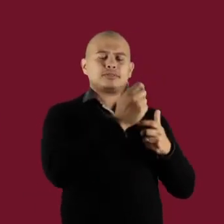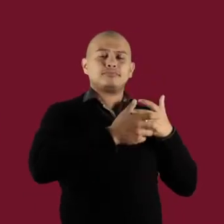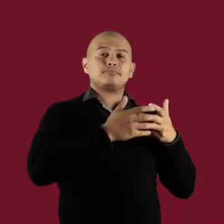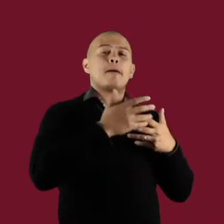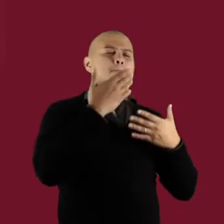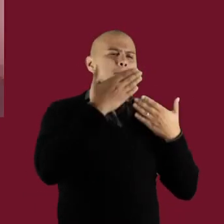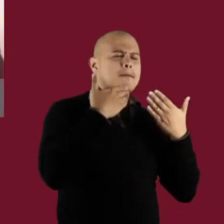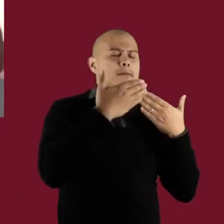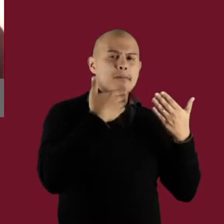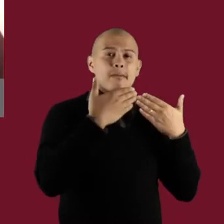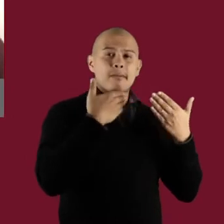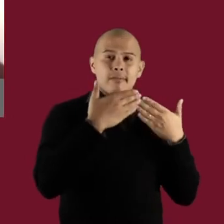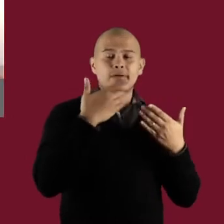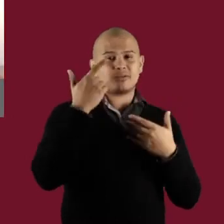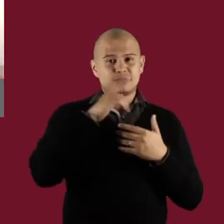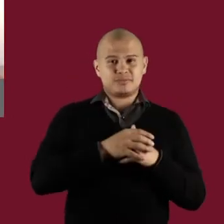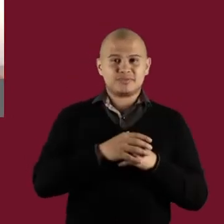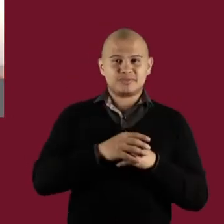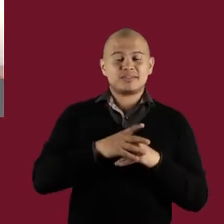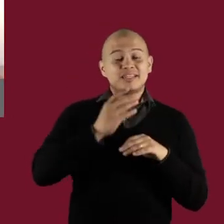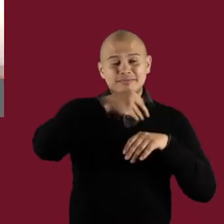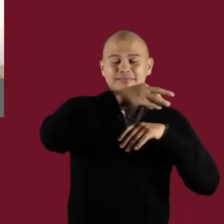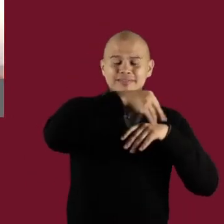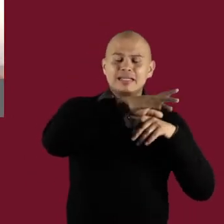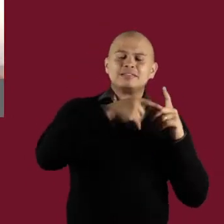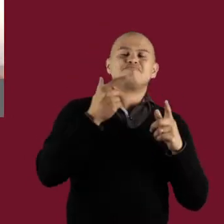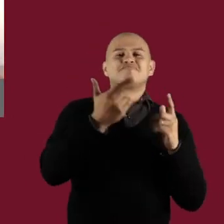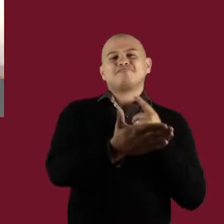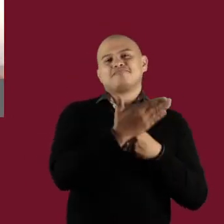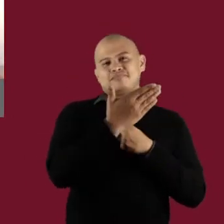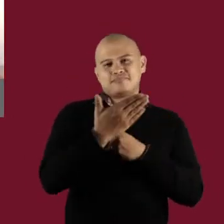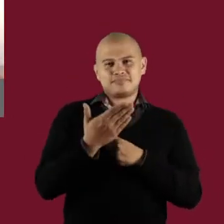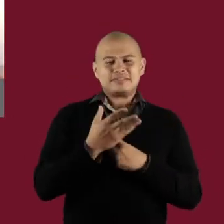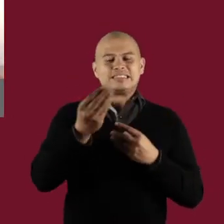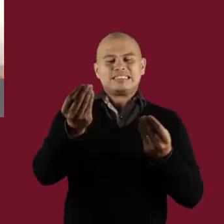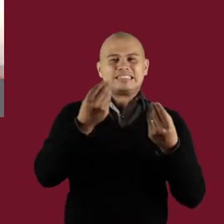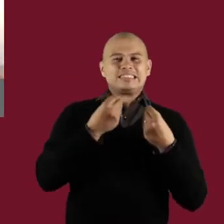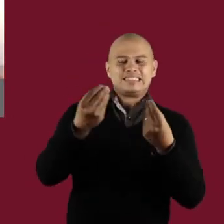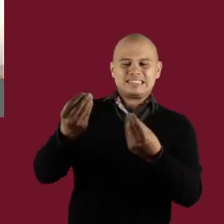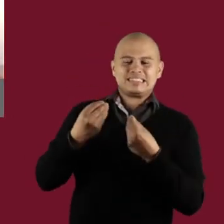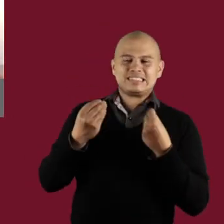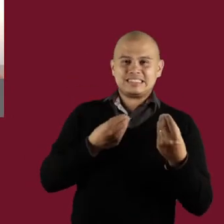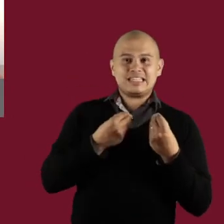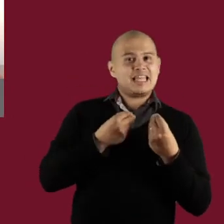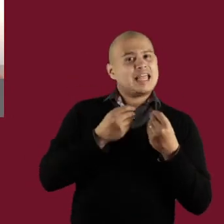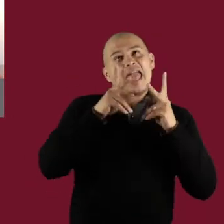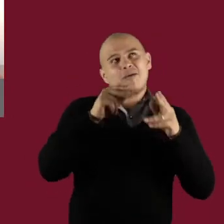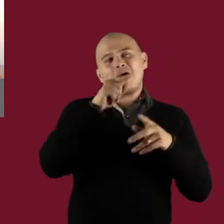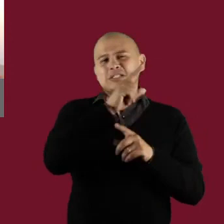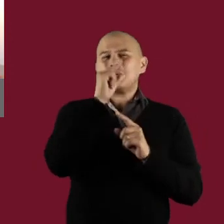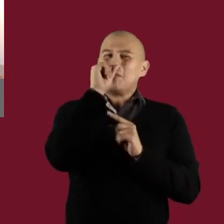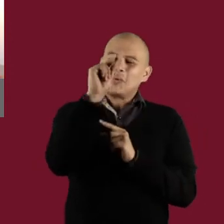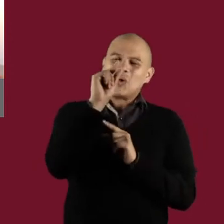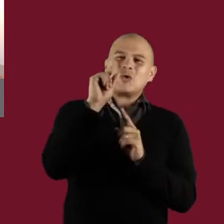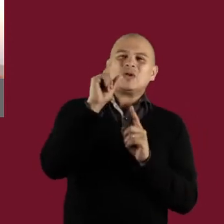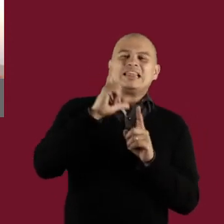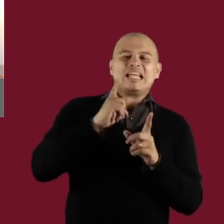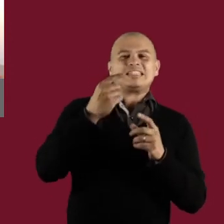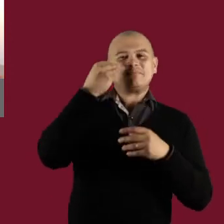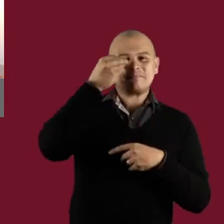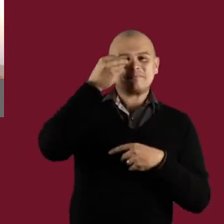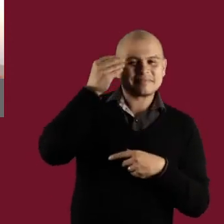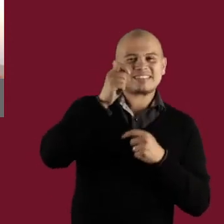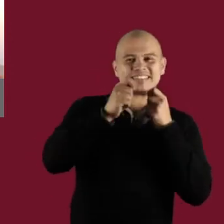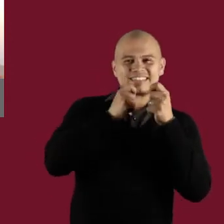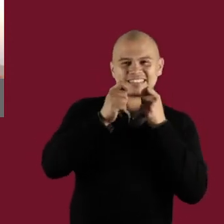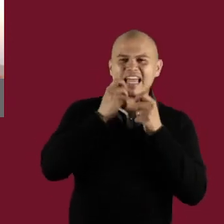sempre fala com as pessoas que nos acompanham também, passaram a ser jornalistas também por um período. E alguns deles gostaram, acho que vão